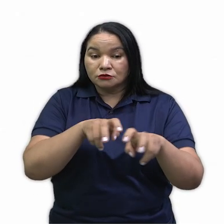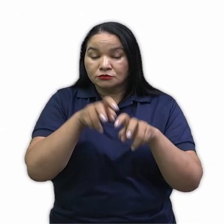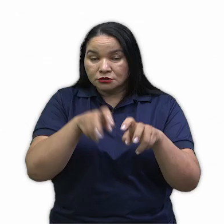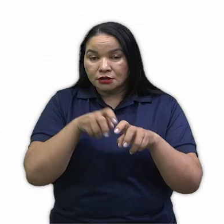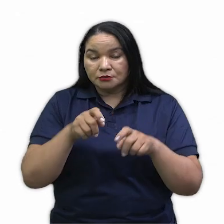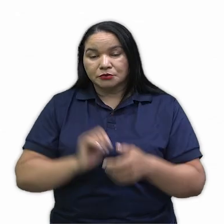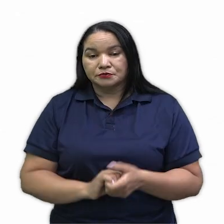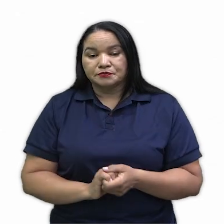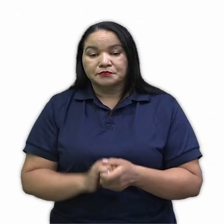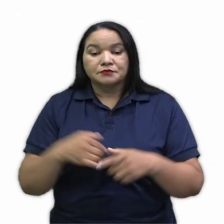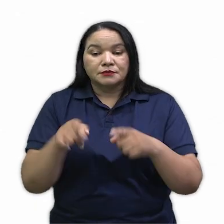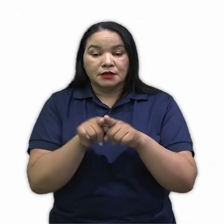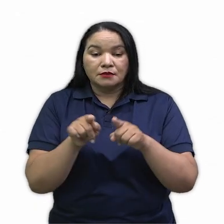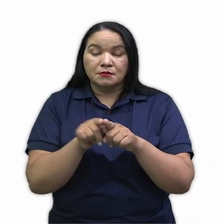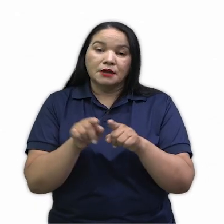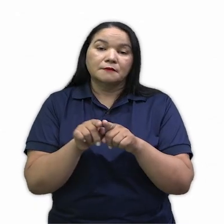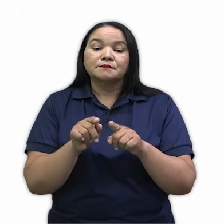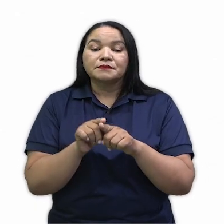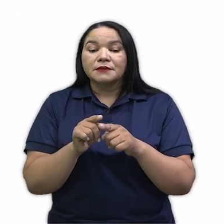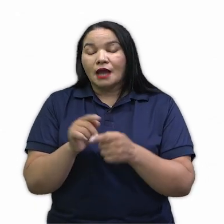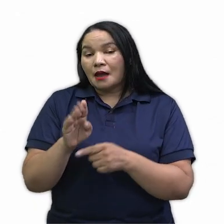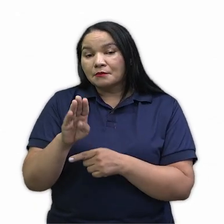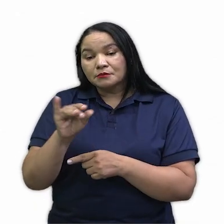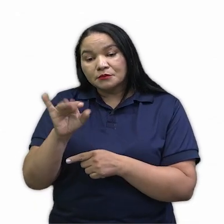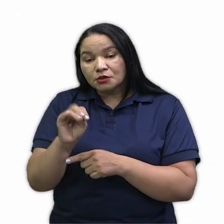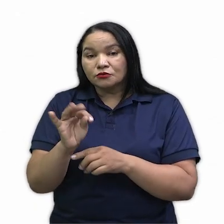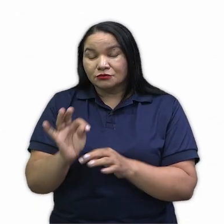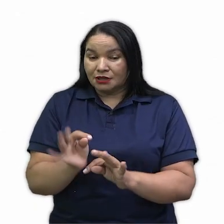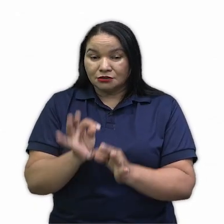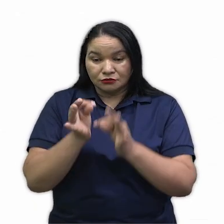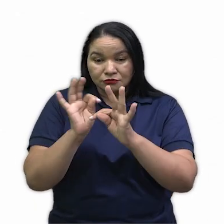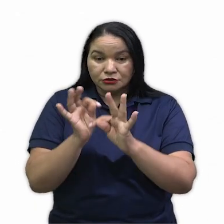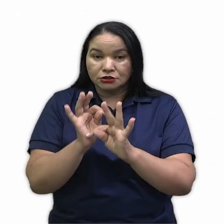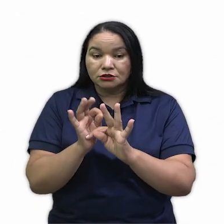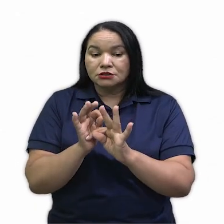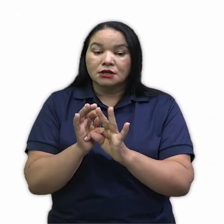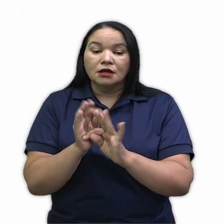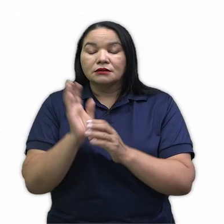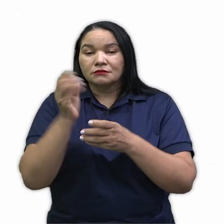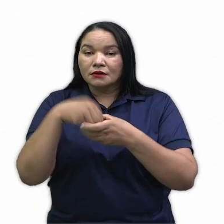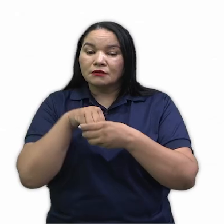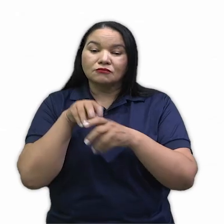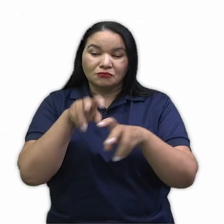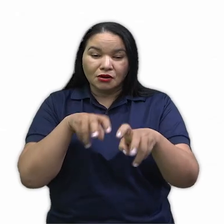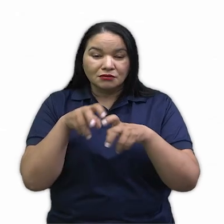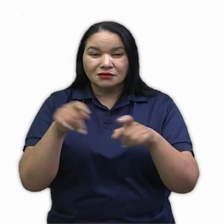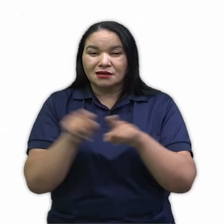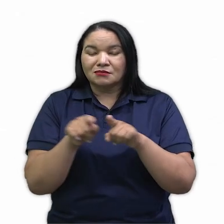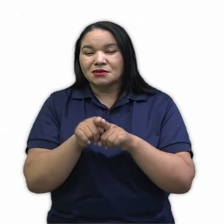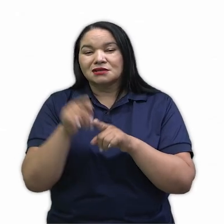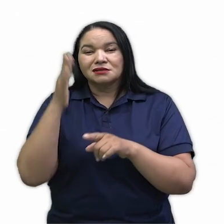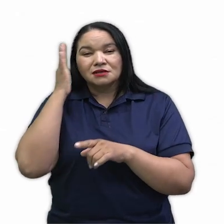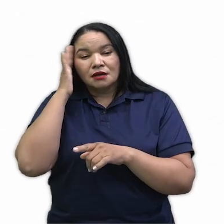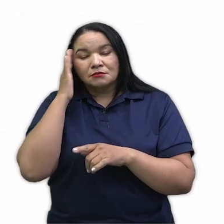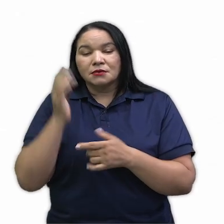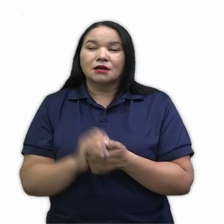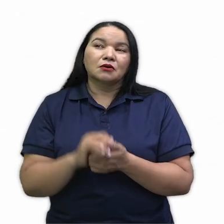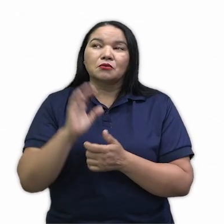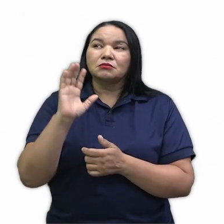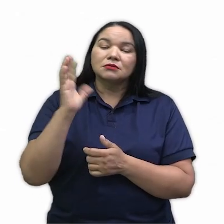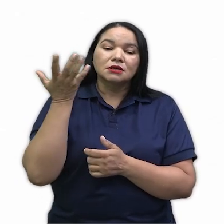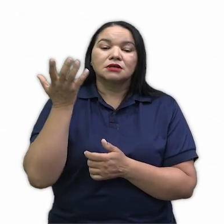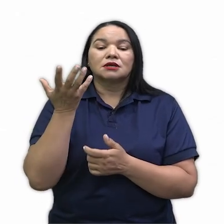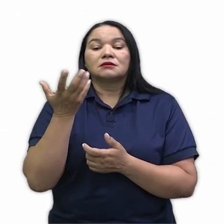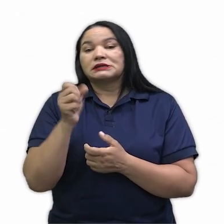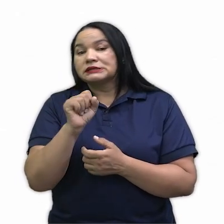Relacionado à biotecnologia e até mesmo a situação ali de saber qual é o tipo de clima, se vai chover